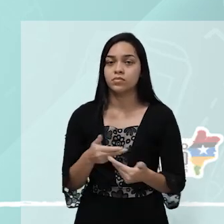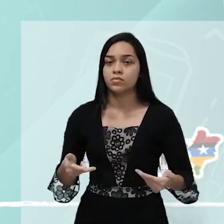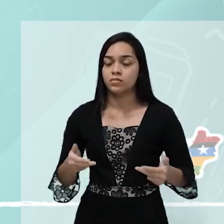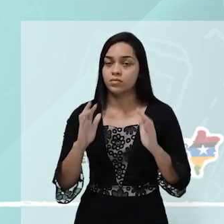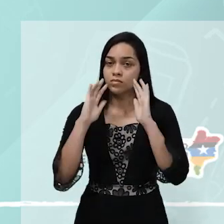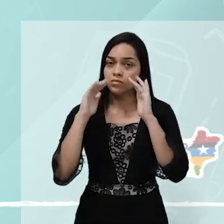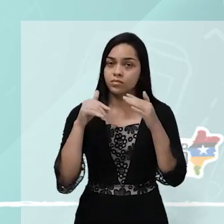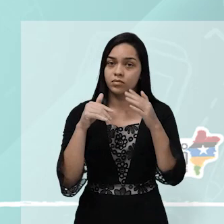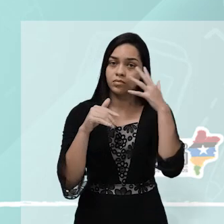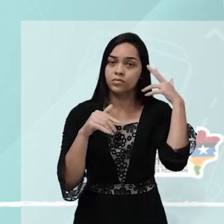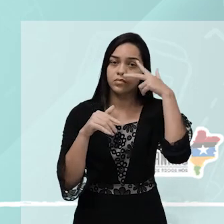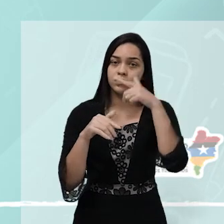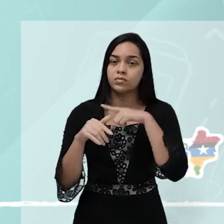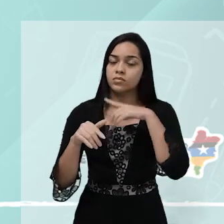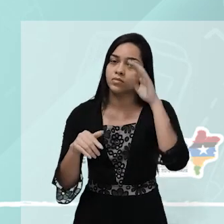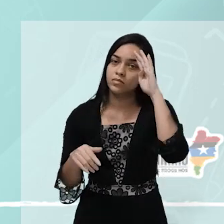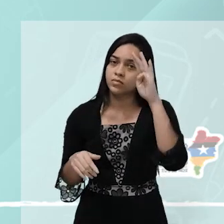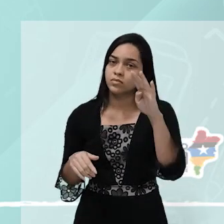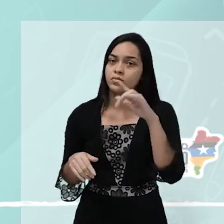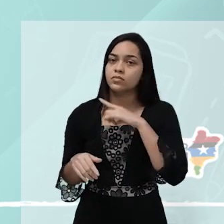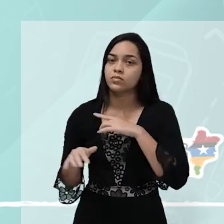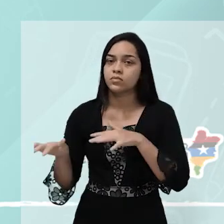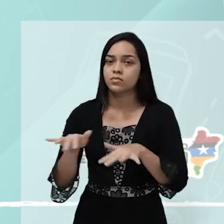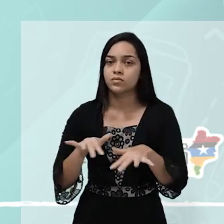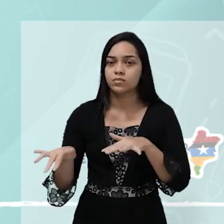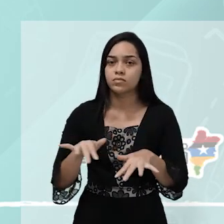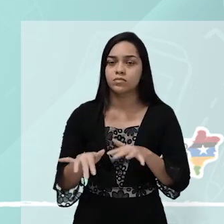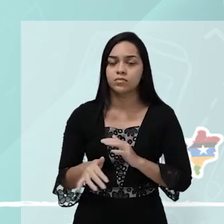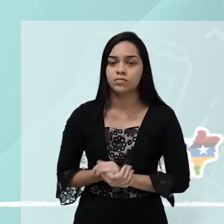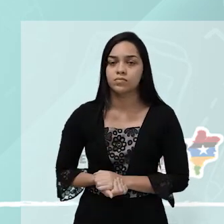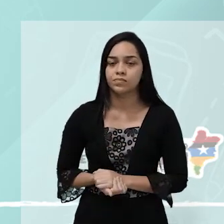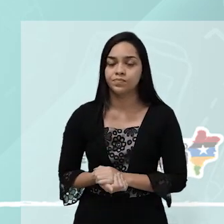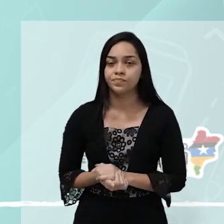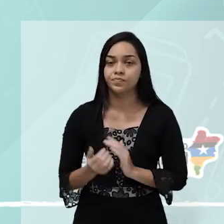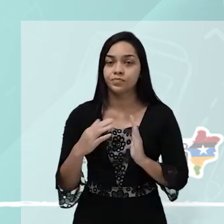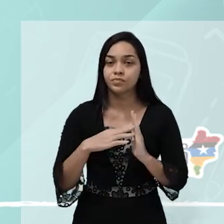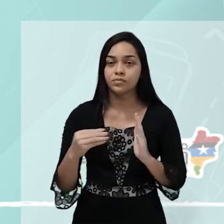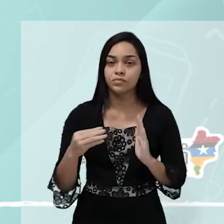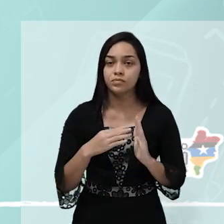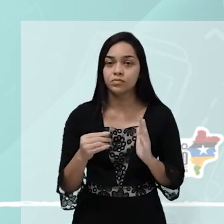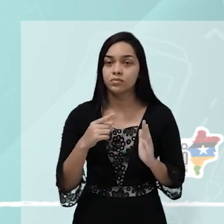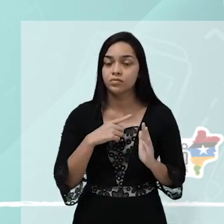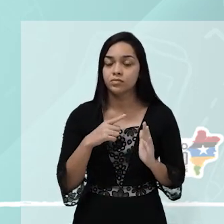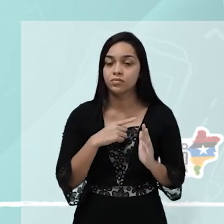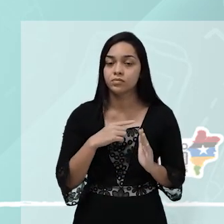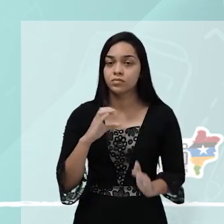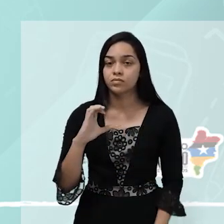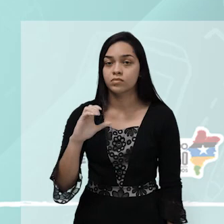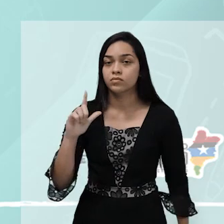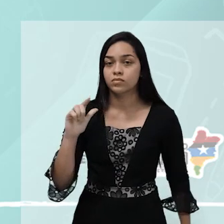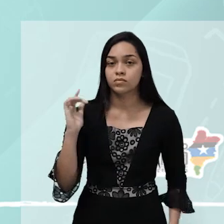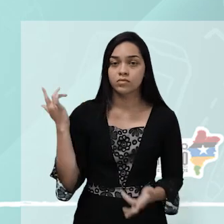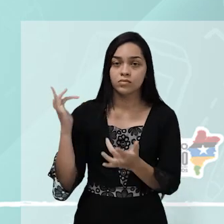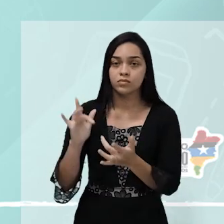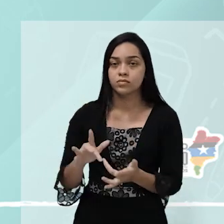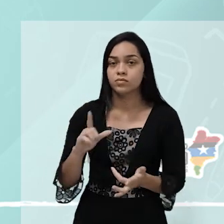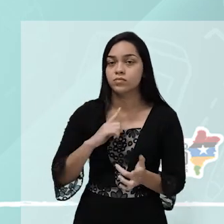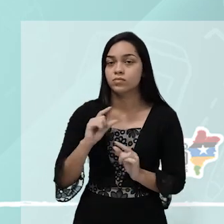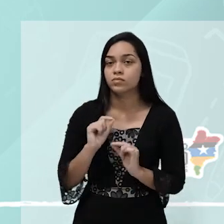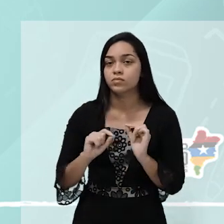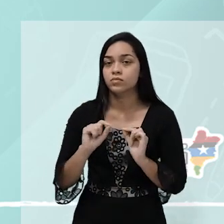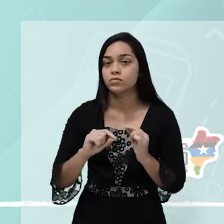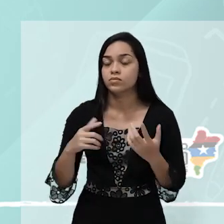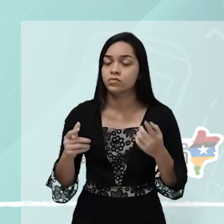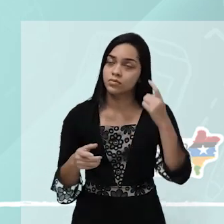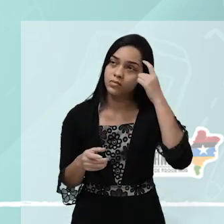rigor estético são as principais tendências desse movimento. A imitação da antiguidade clássica greco-romana surge uma vez